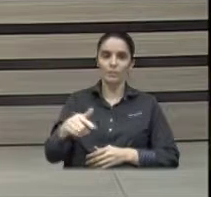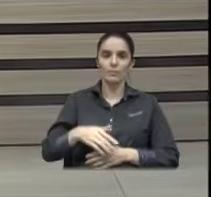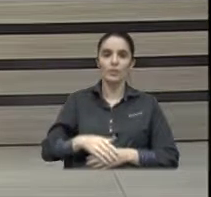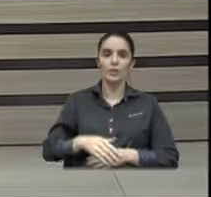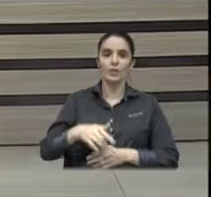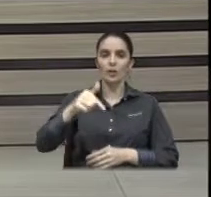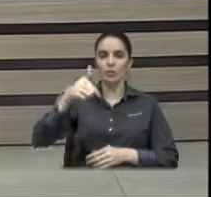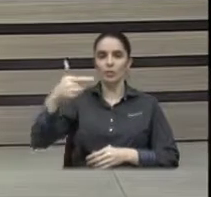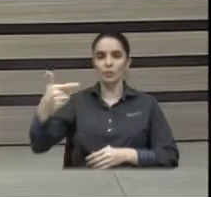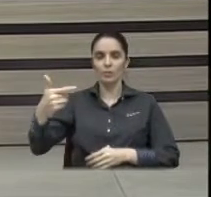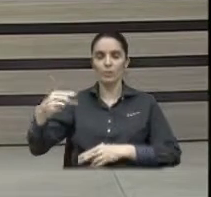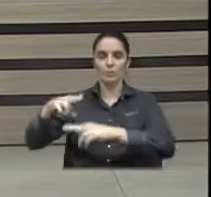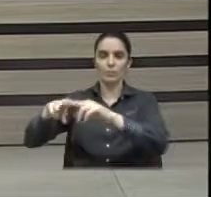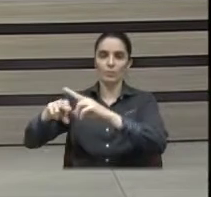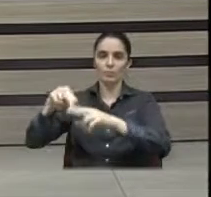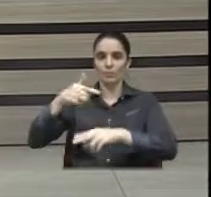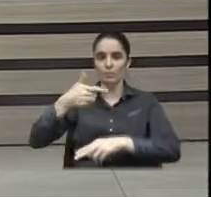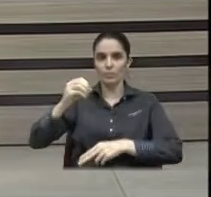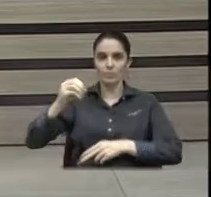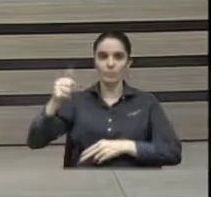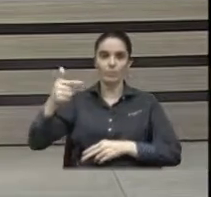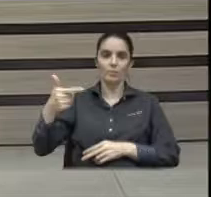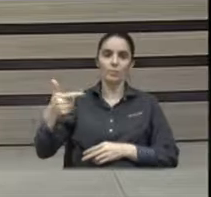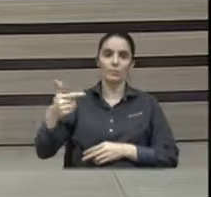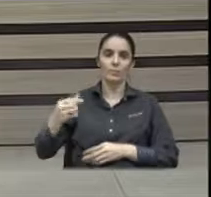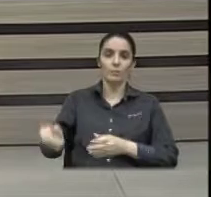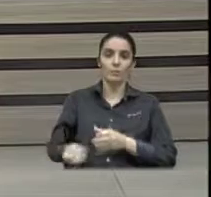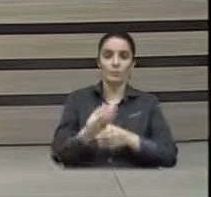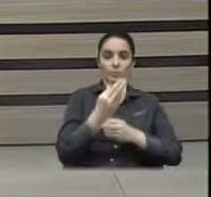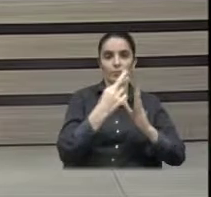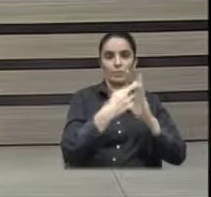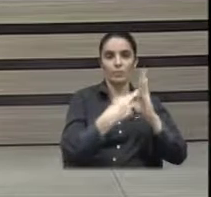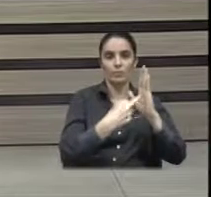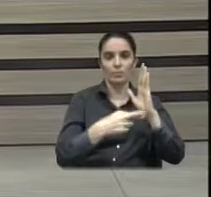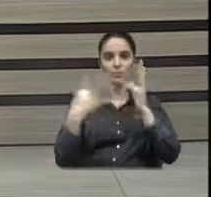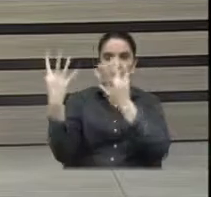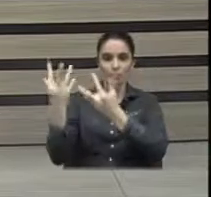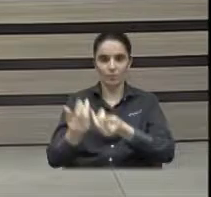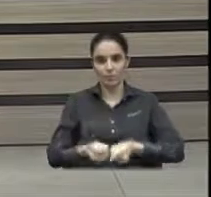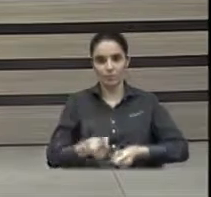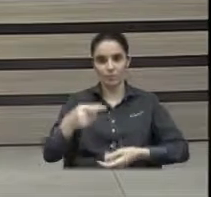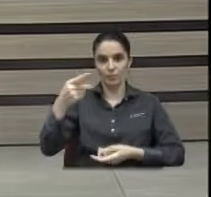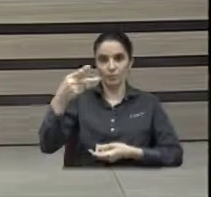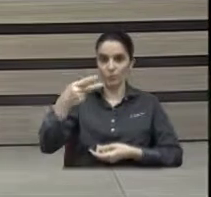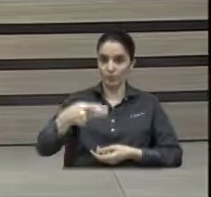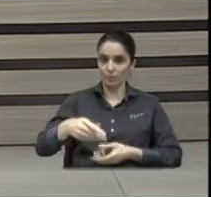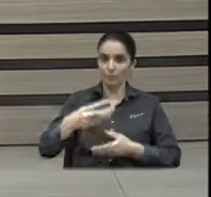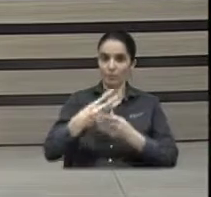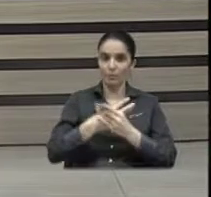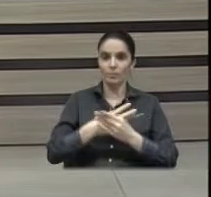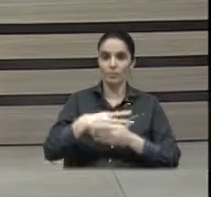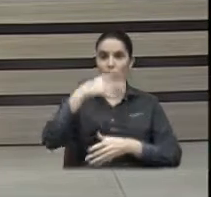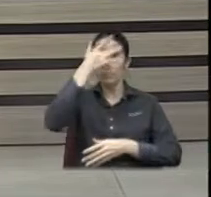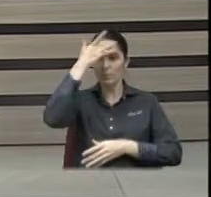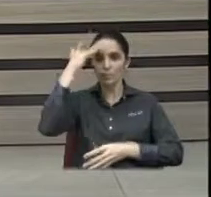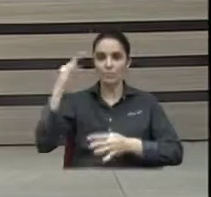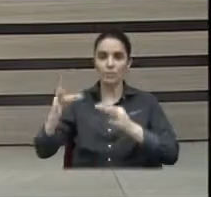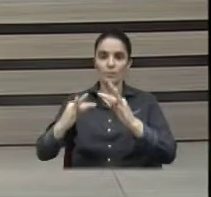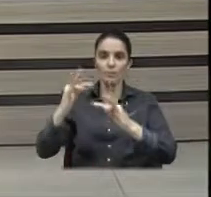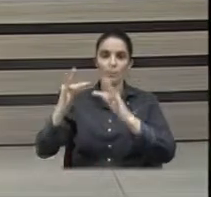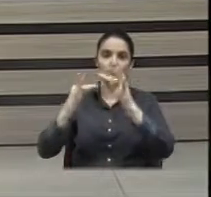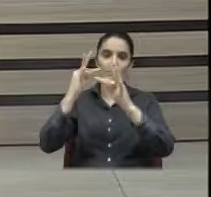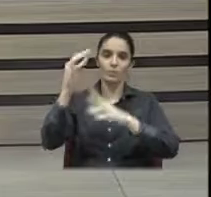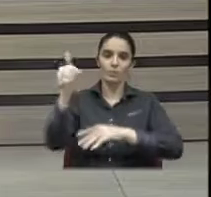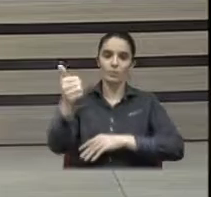488/2012, de 12 de junho de 2012, que regulamenta a admissão pela Câmara Municipal de Limeira, sem vínculo